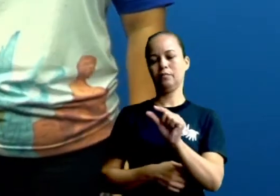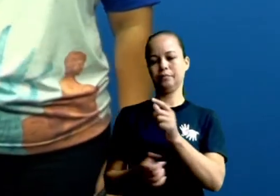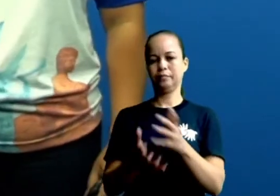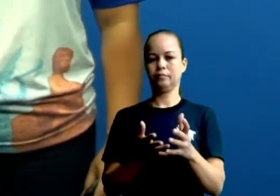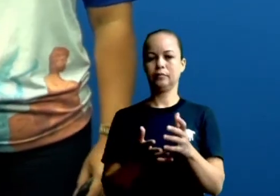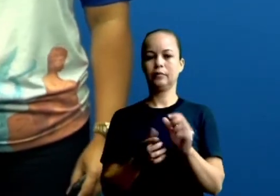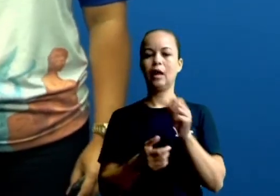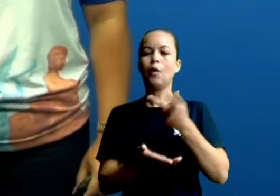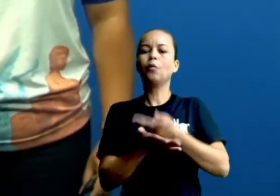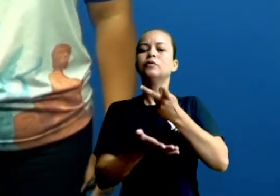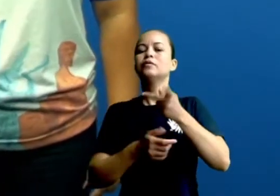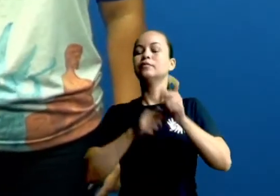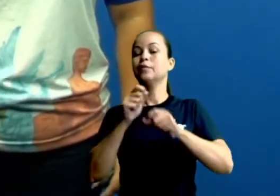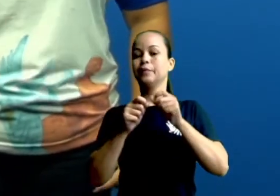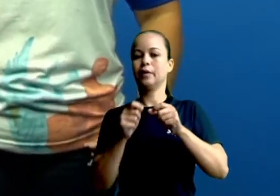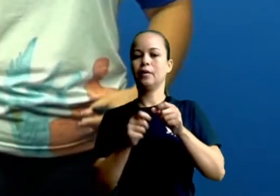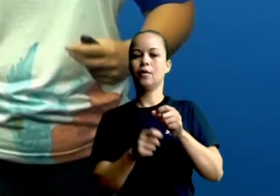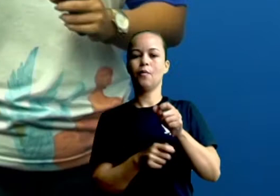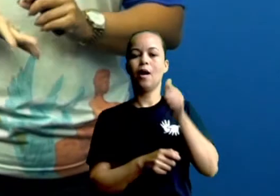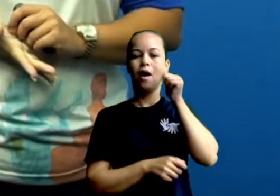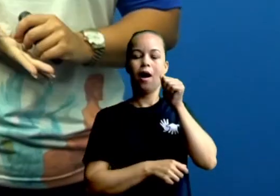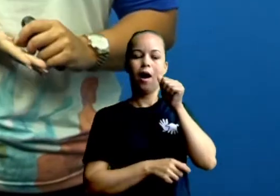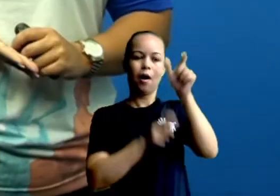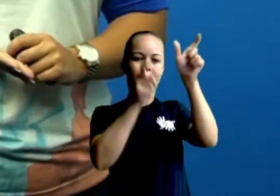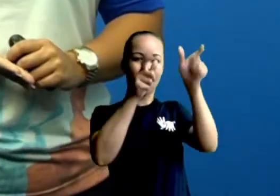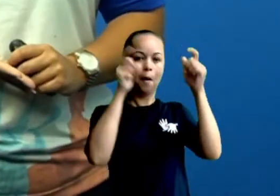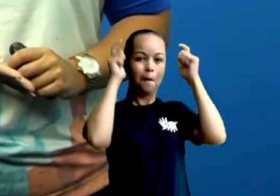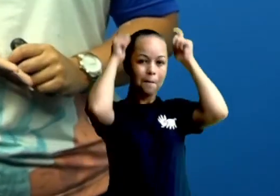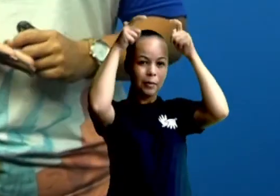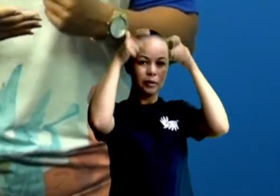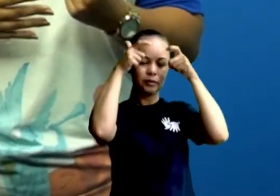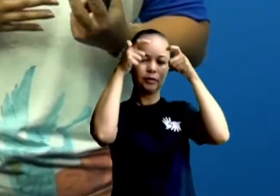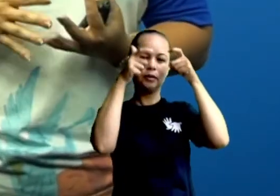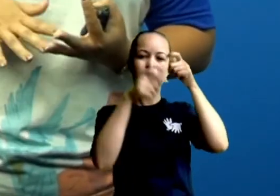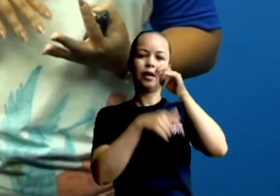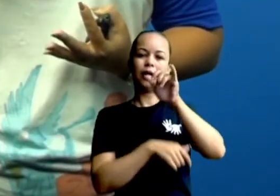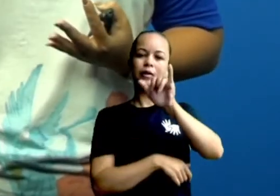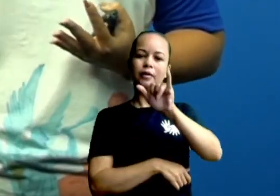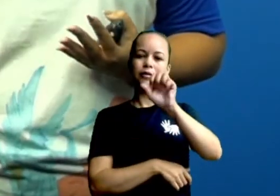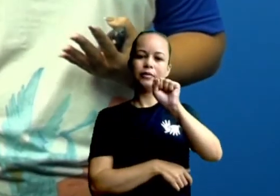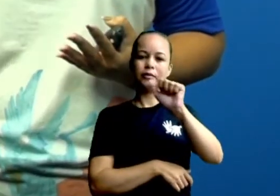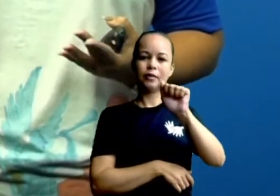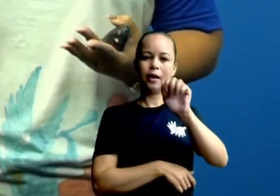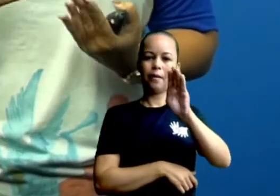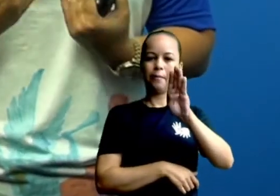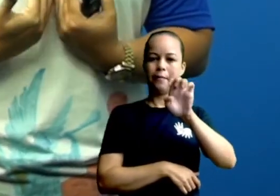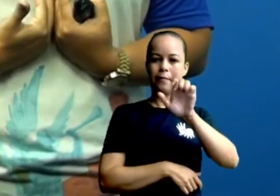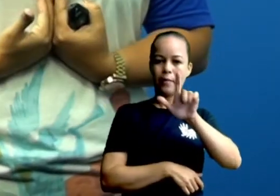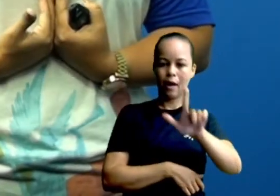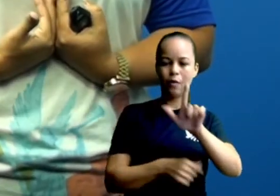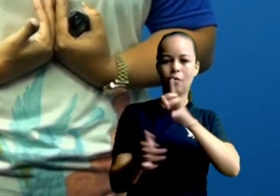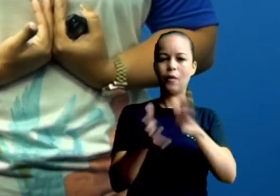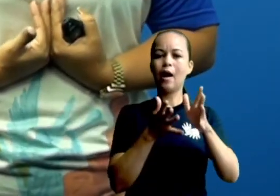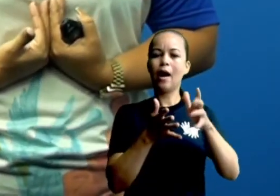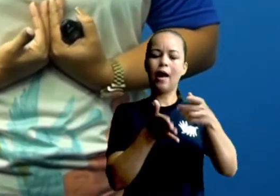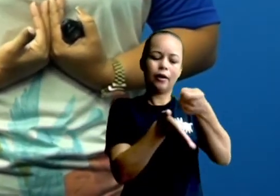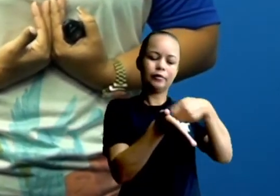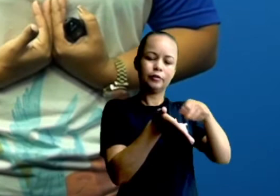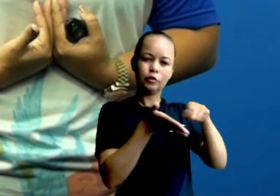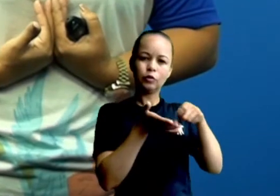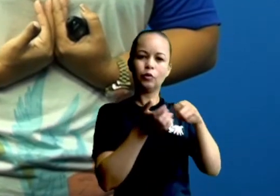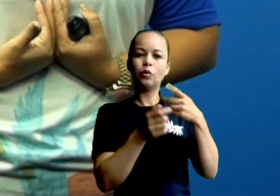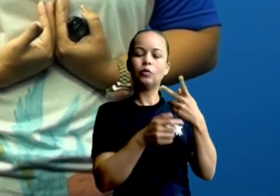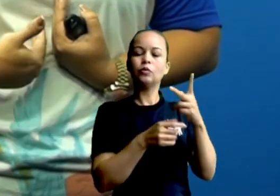princesa Isabel, certo? Ela assinou a Lei Áurea no momento em que o pai dela viajou e ela passou a ser a regente